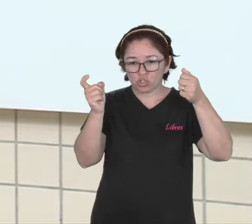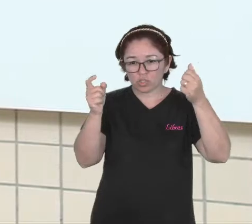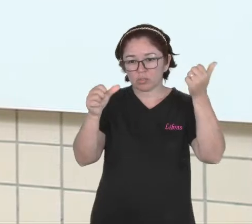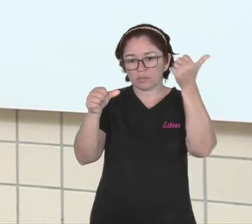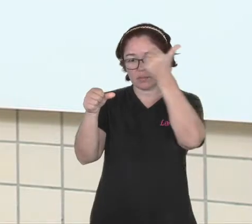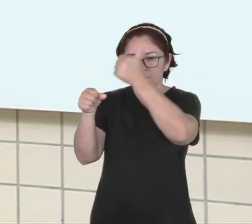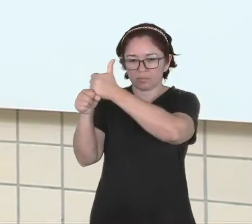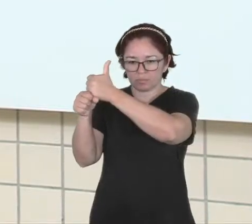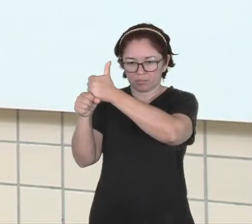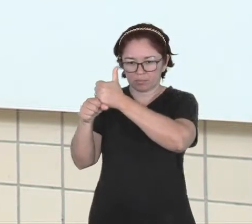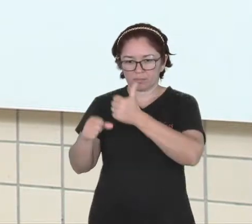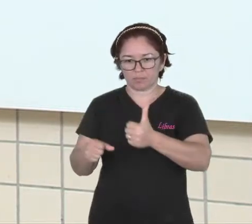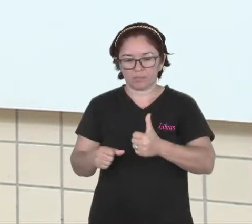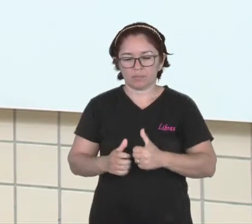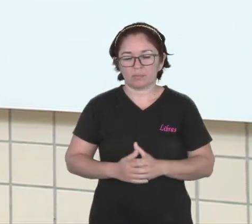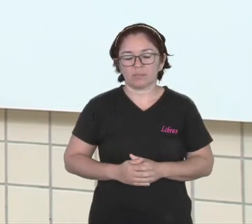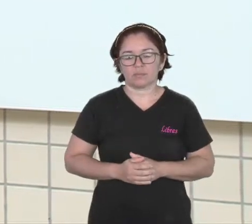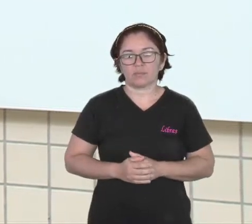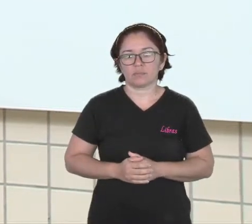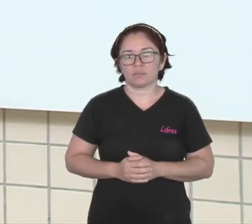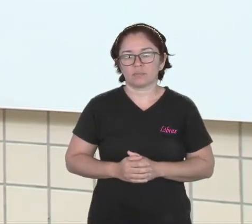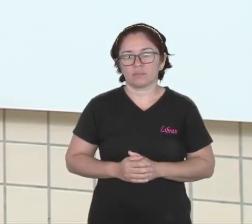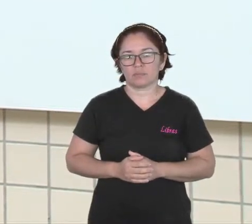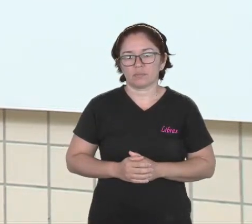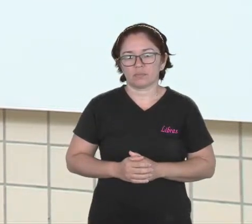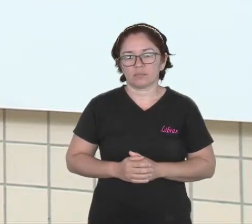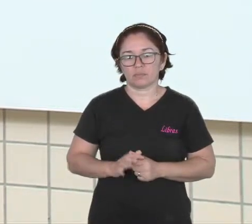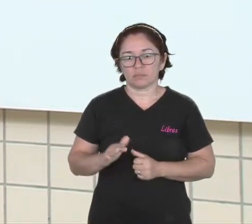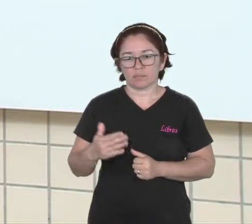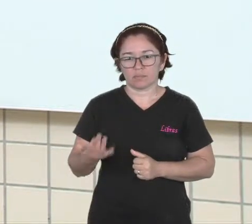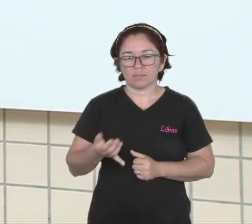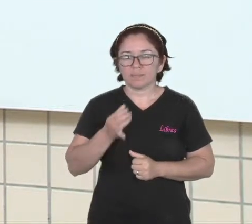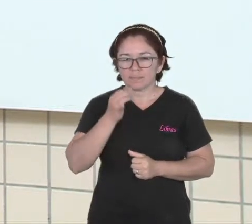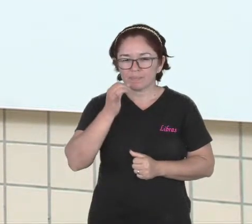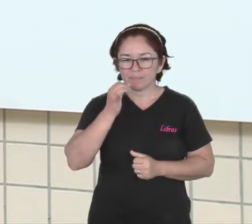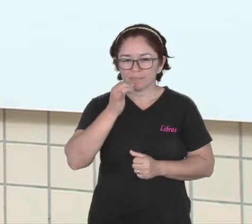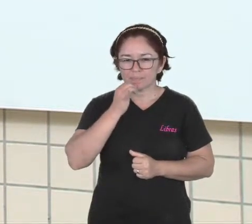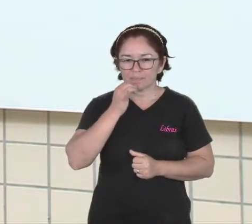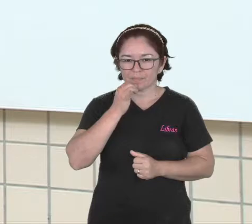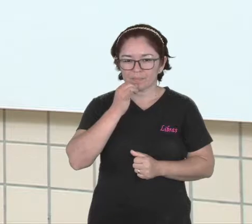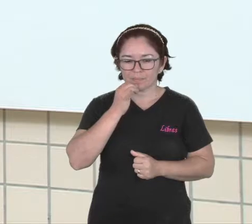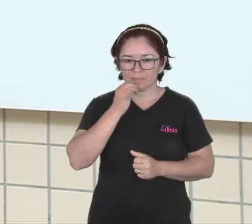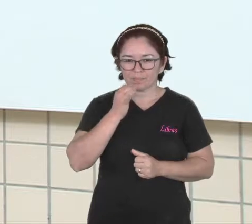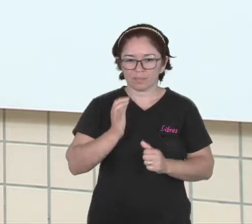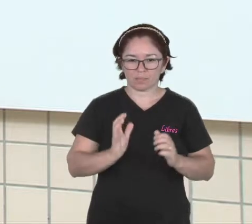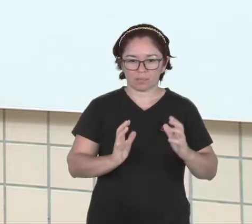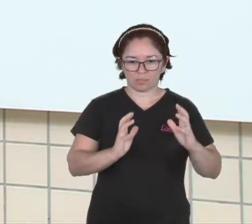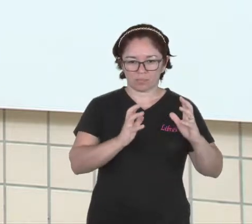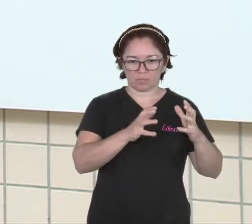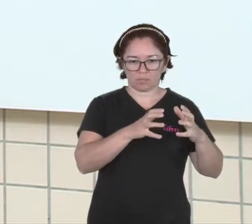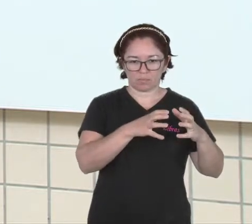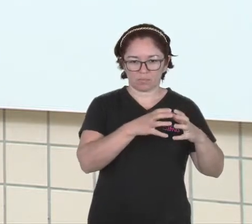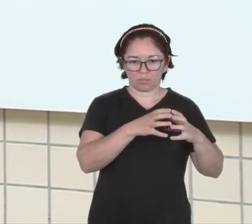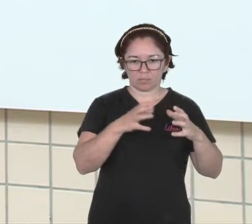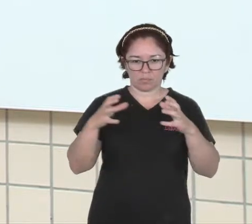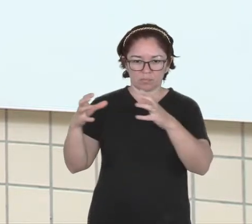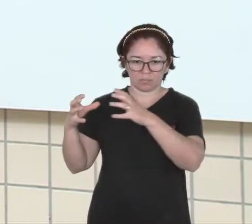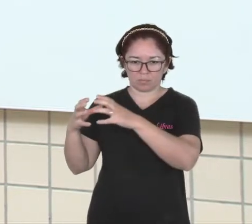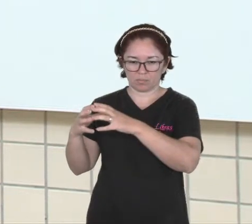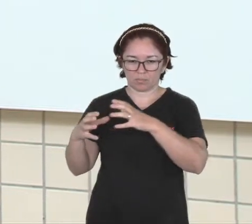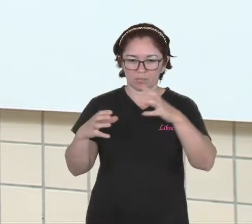aqui, tudo bem? Bom, aos valores que você busca a origem da seta, nós chamamos de